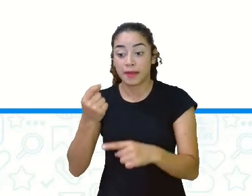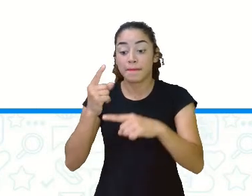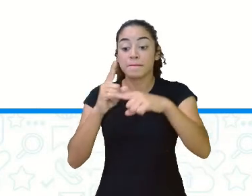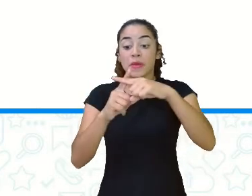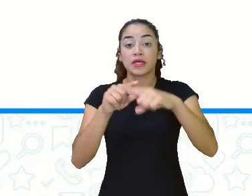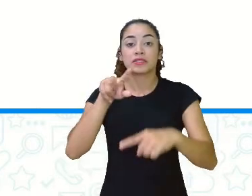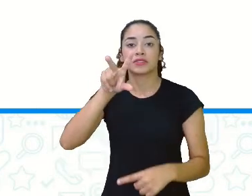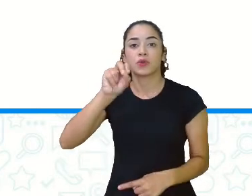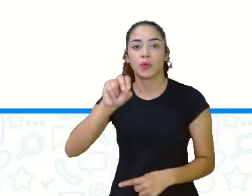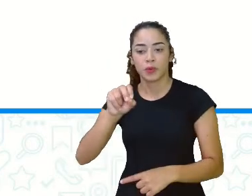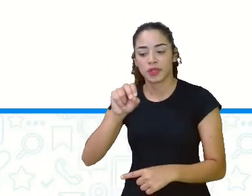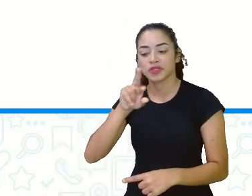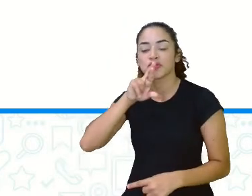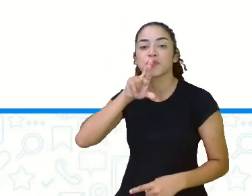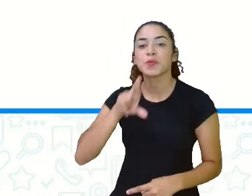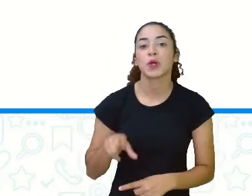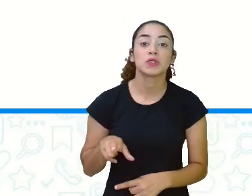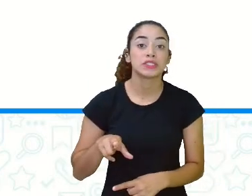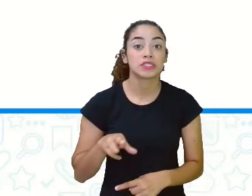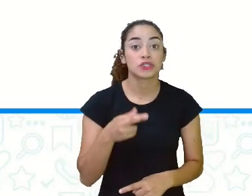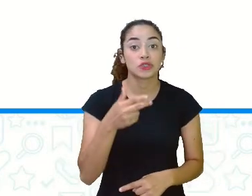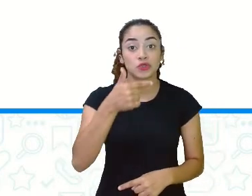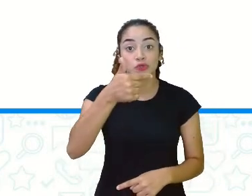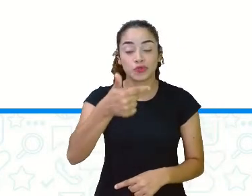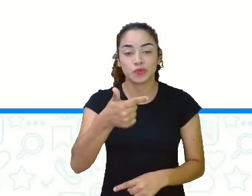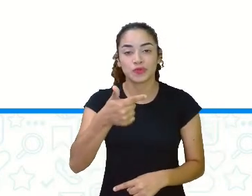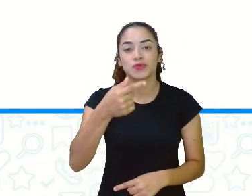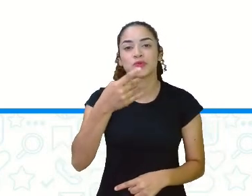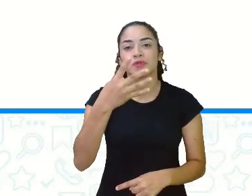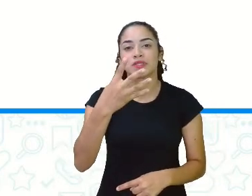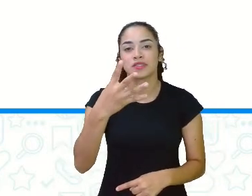gente chega ao resultado